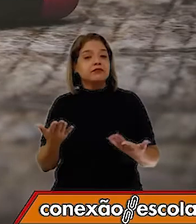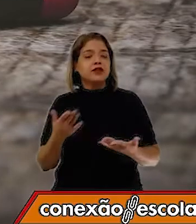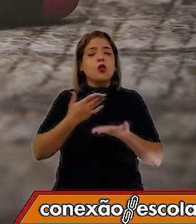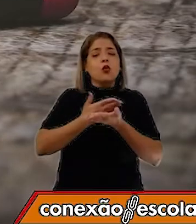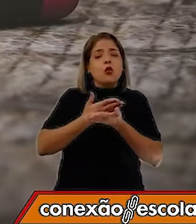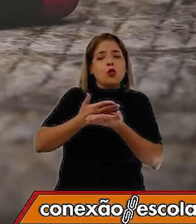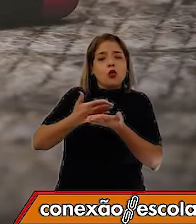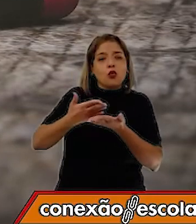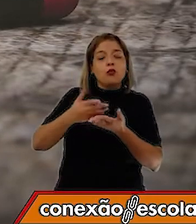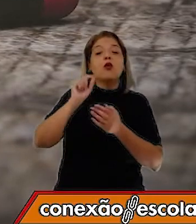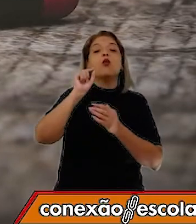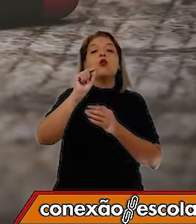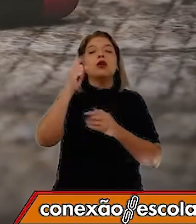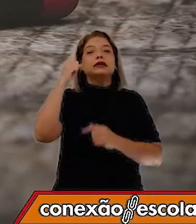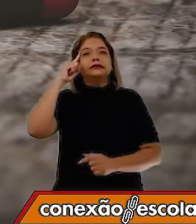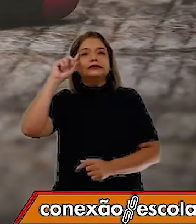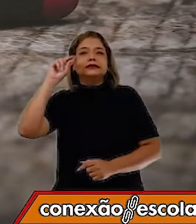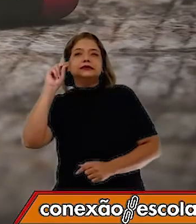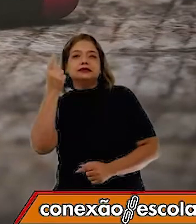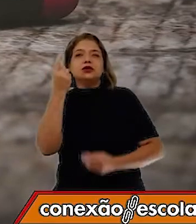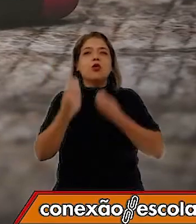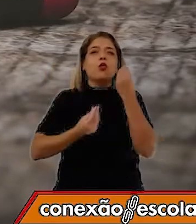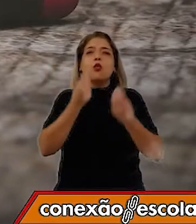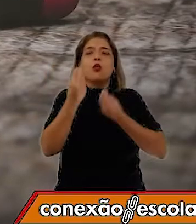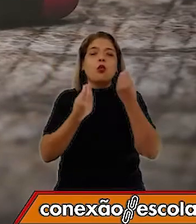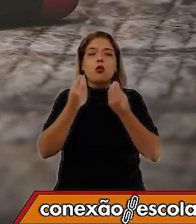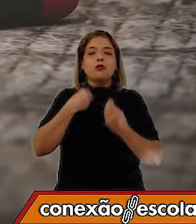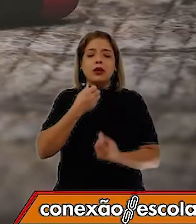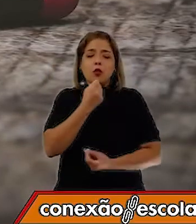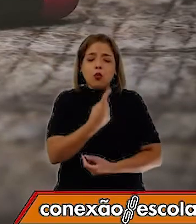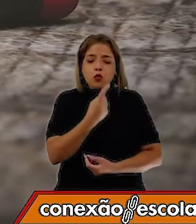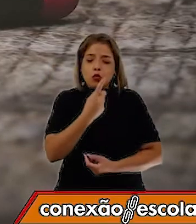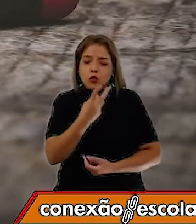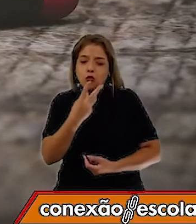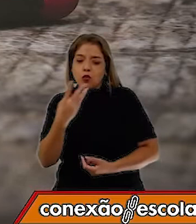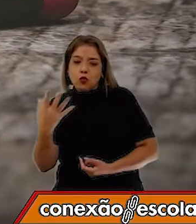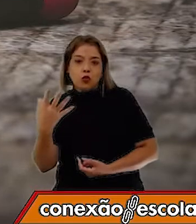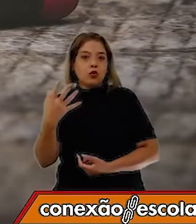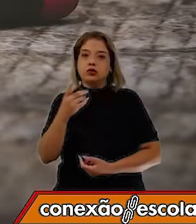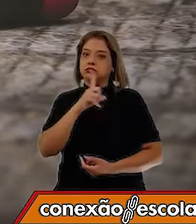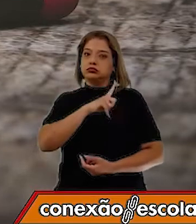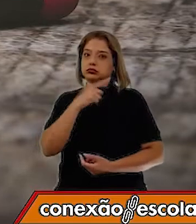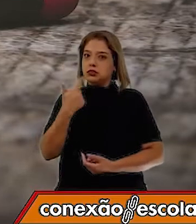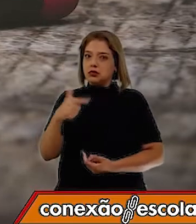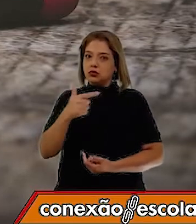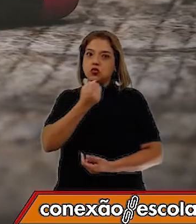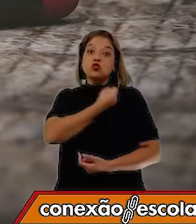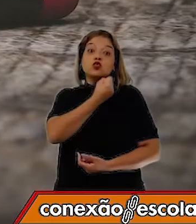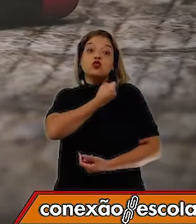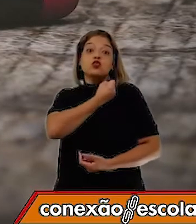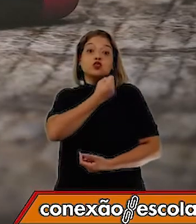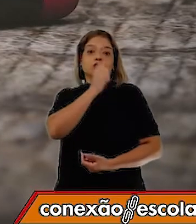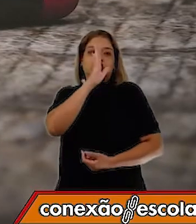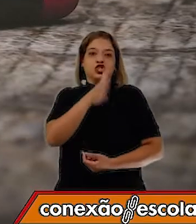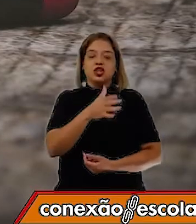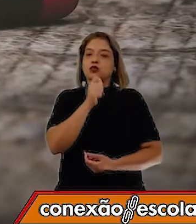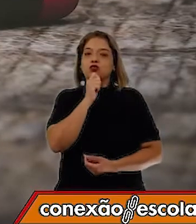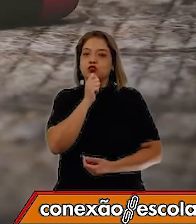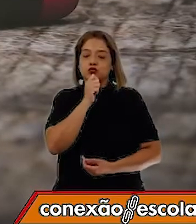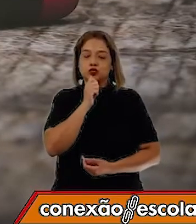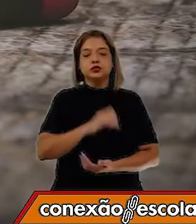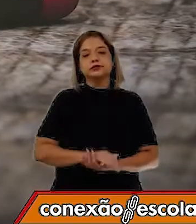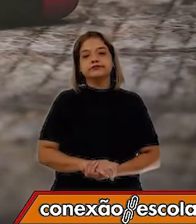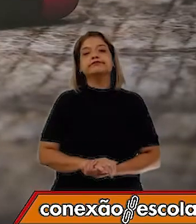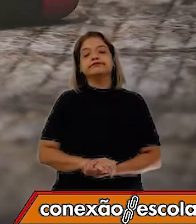a criar uma maneira de contar, mas ainda não existiam os números. Eles